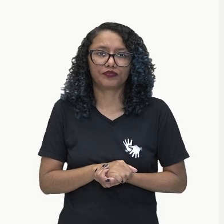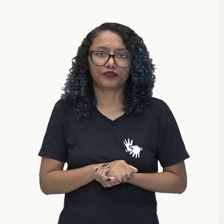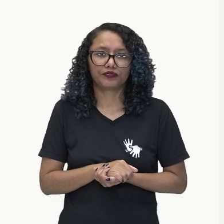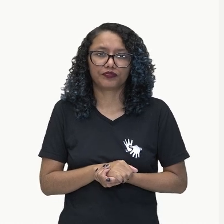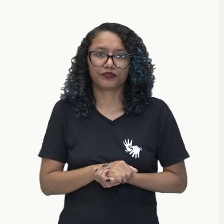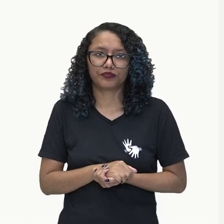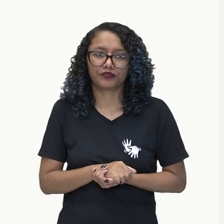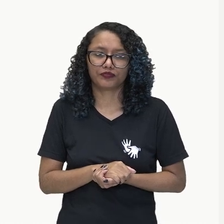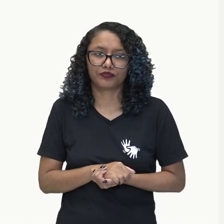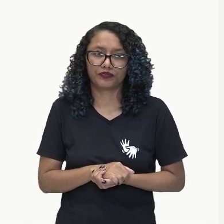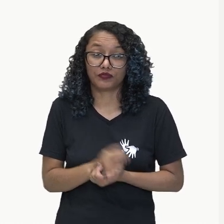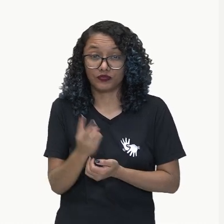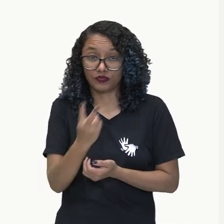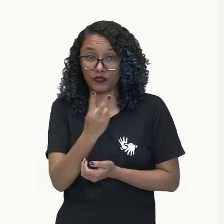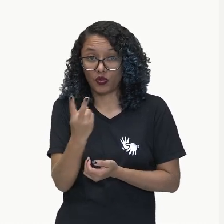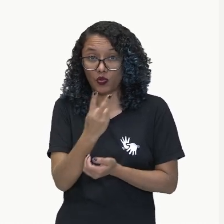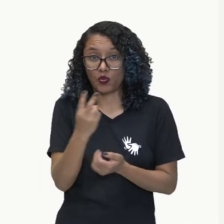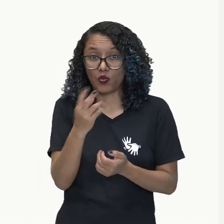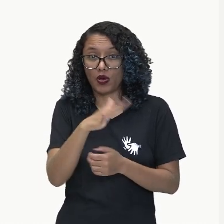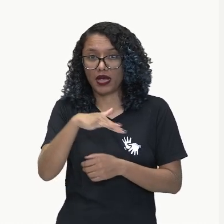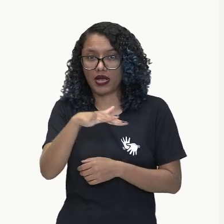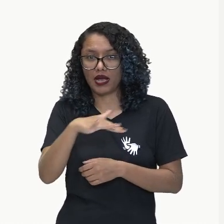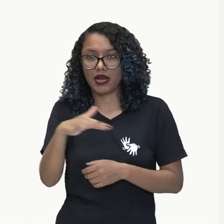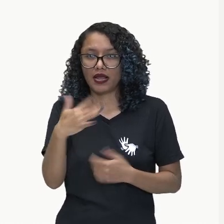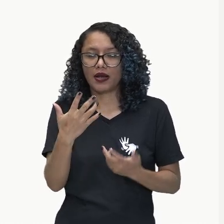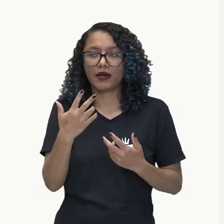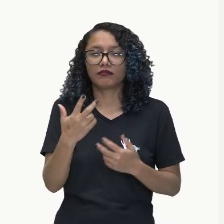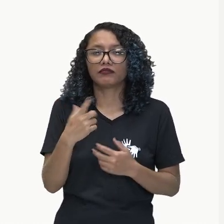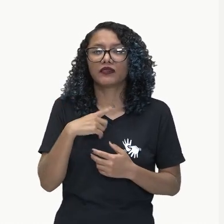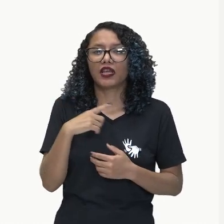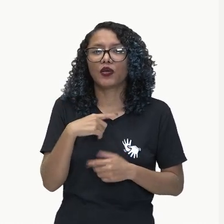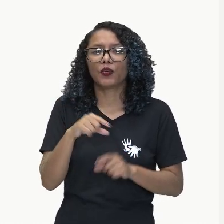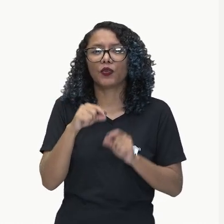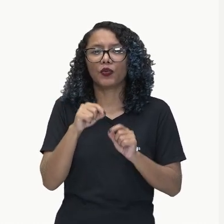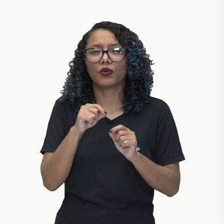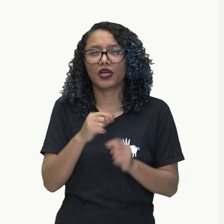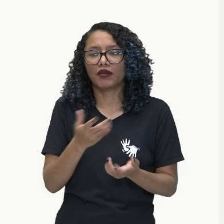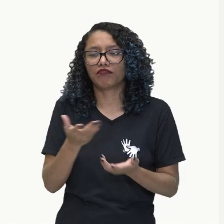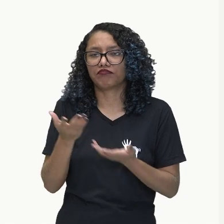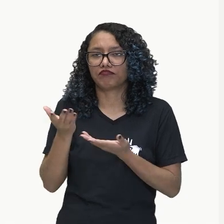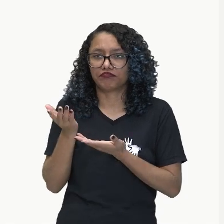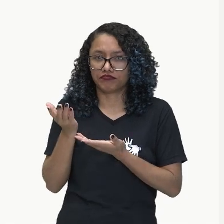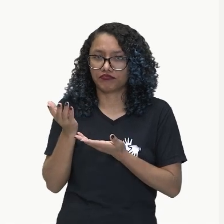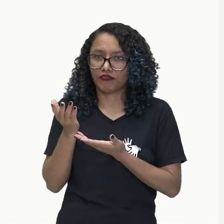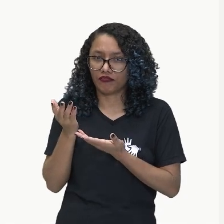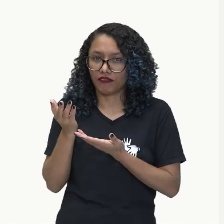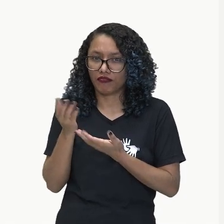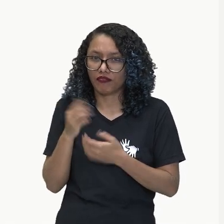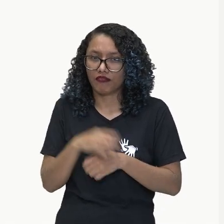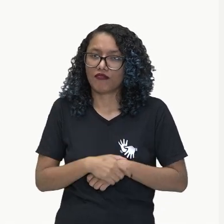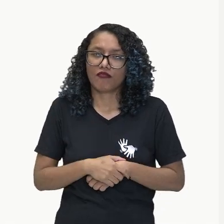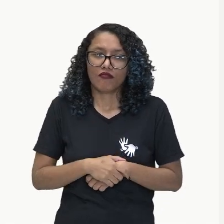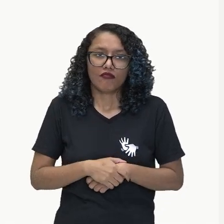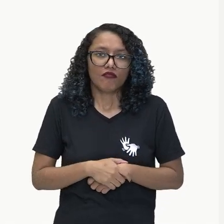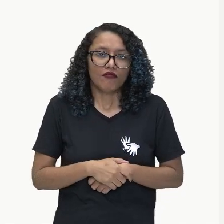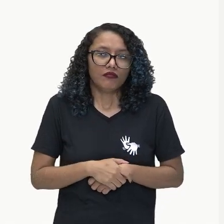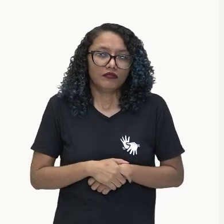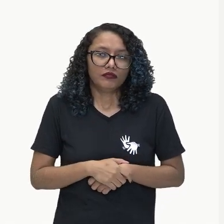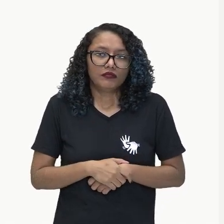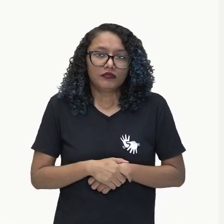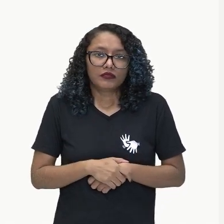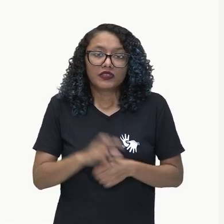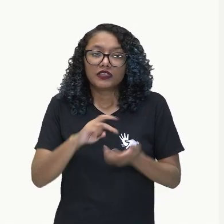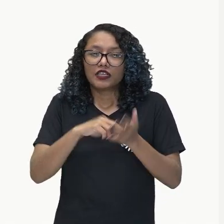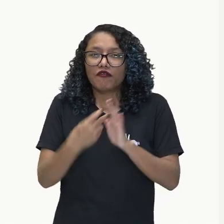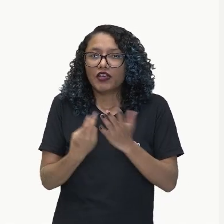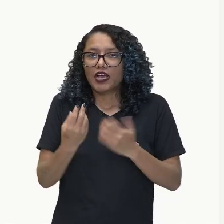altas montanhas, né, regiões polares, vai ocorrer o quê? Os vazios demográficos, como a